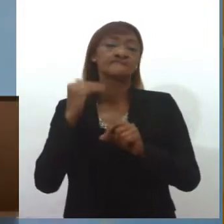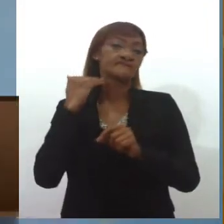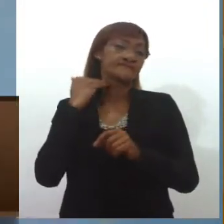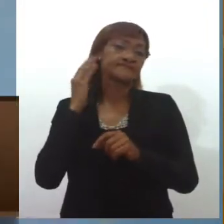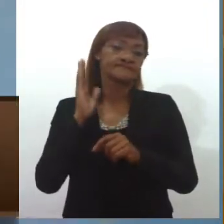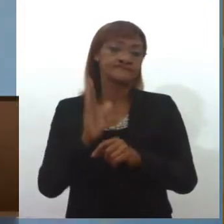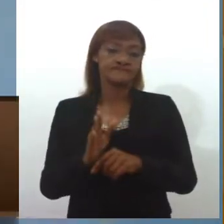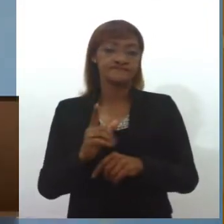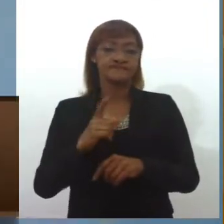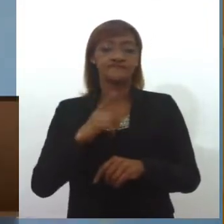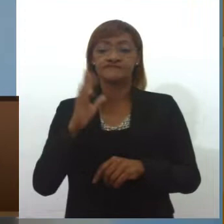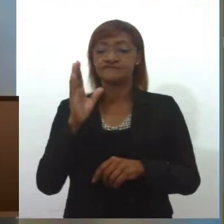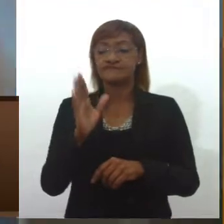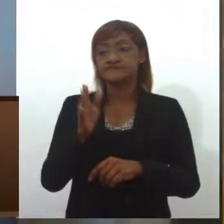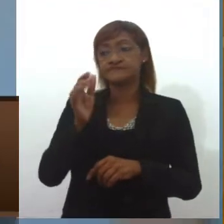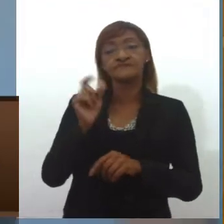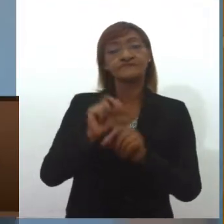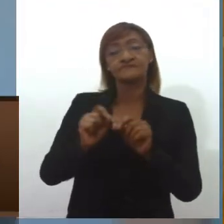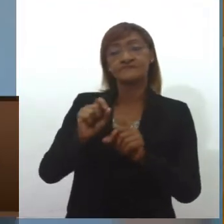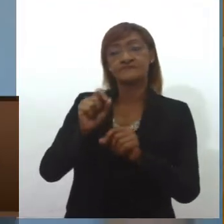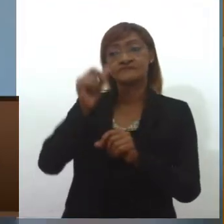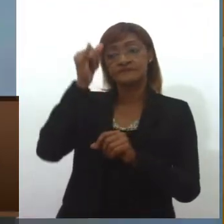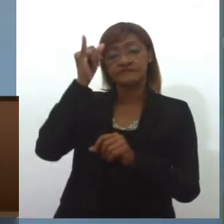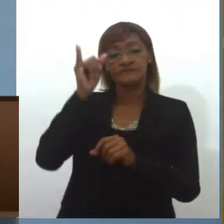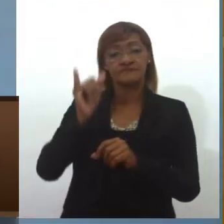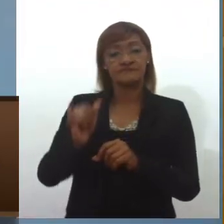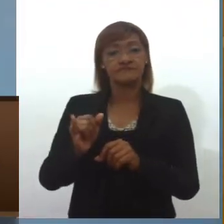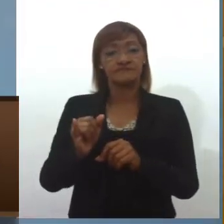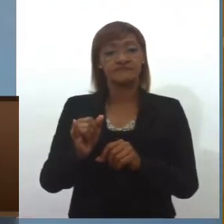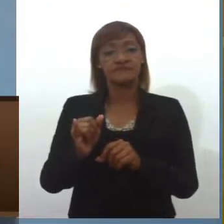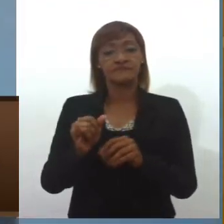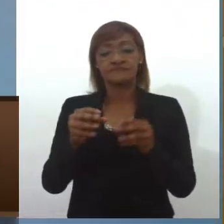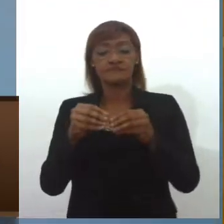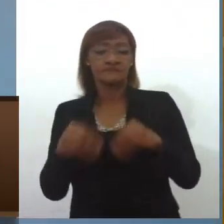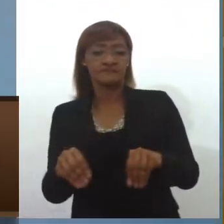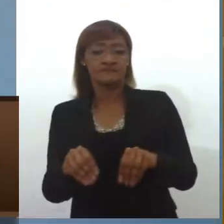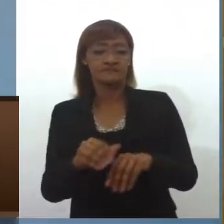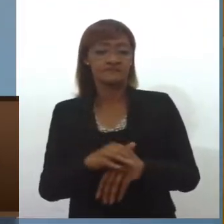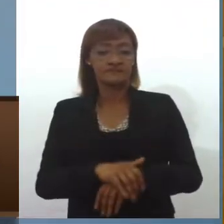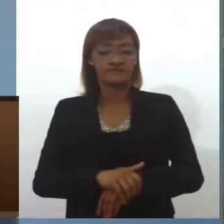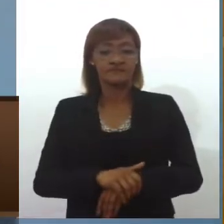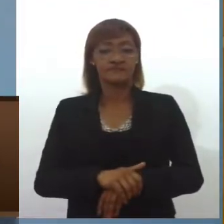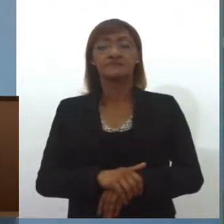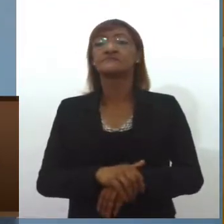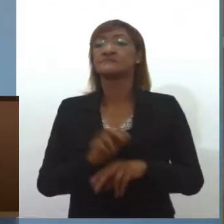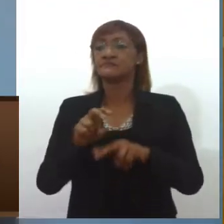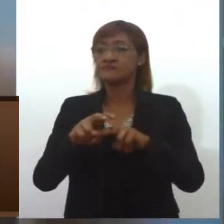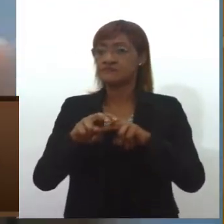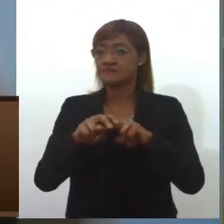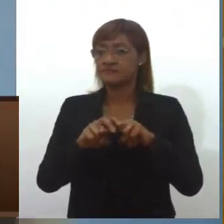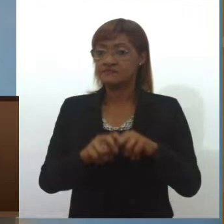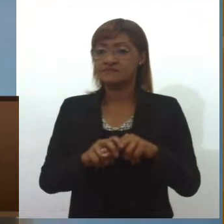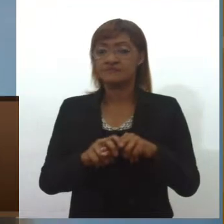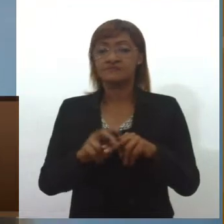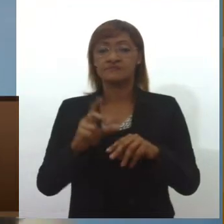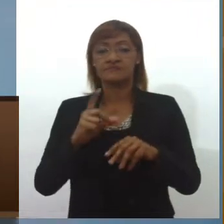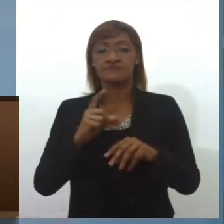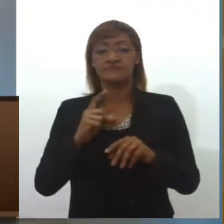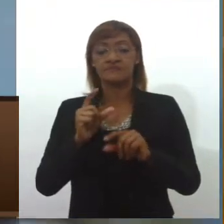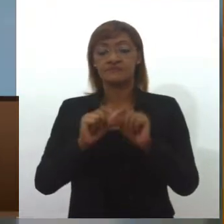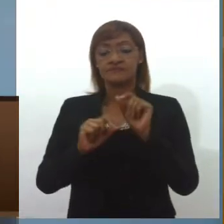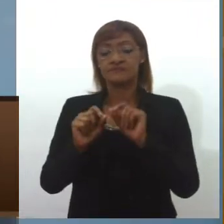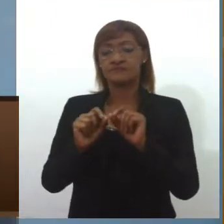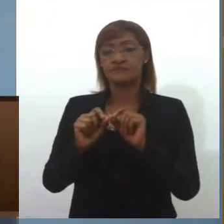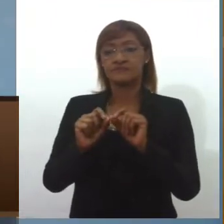estabilização da moeda, evitar que a inflação se descontrole. E aí ele possui esse instrumento, que é, digamos, uma taxa de